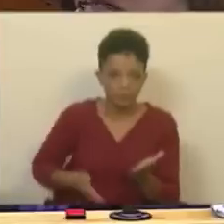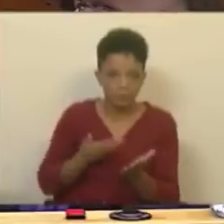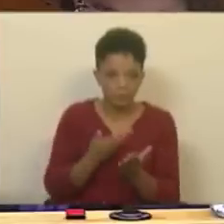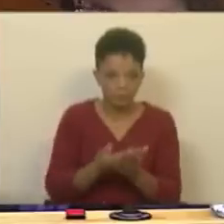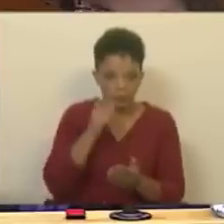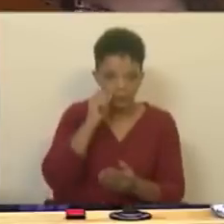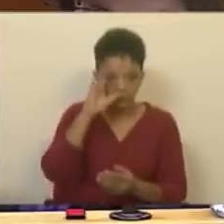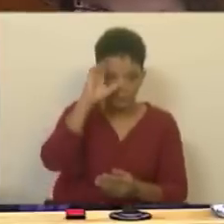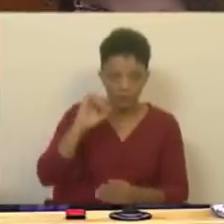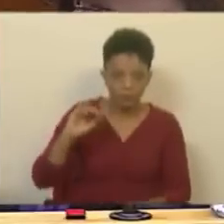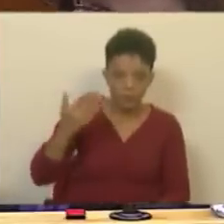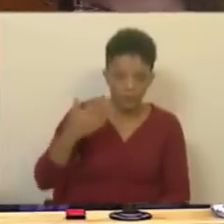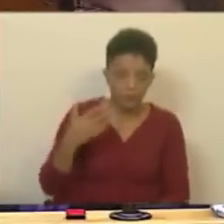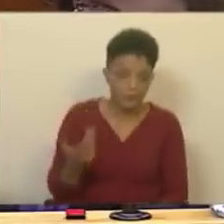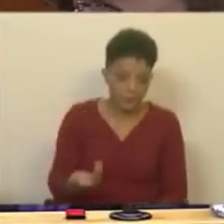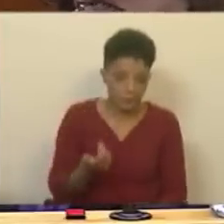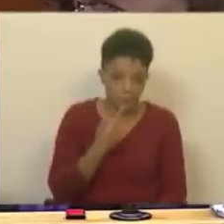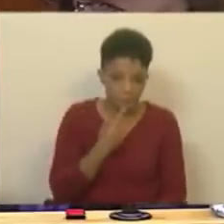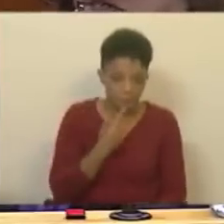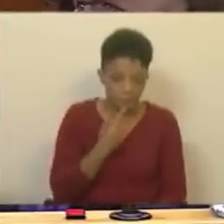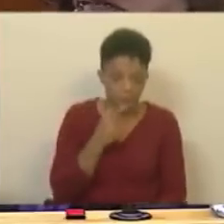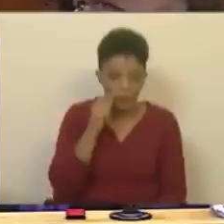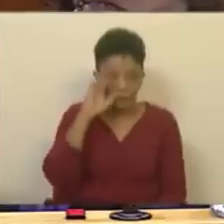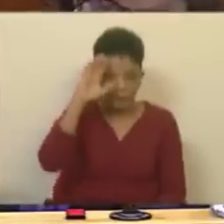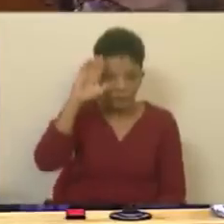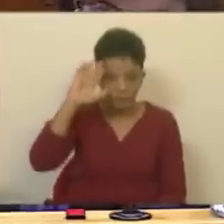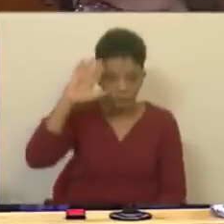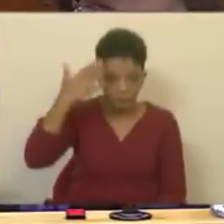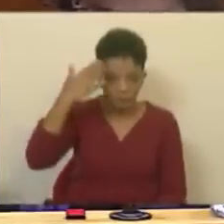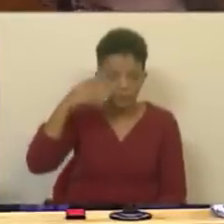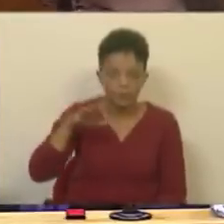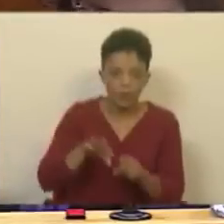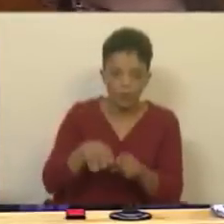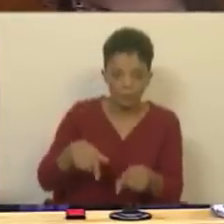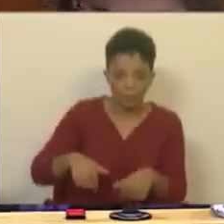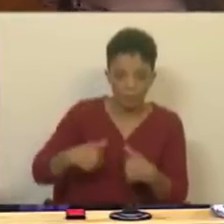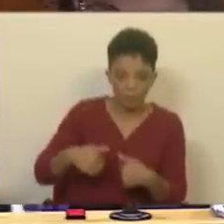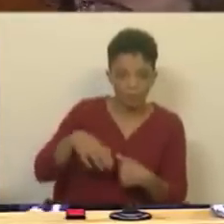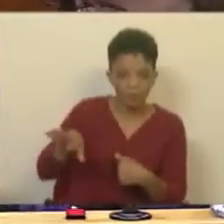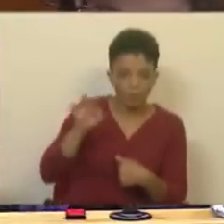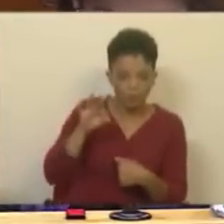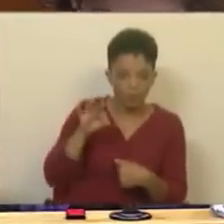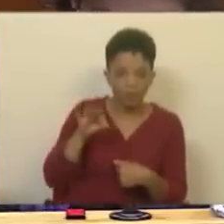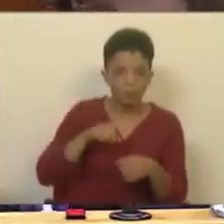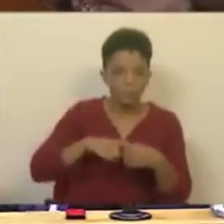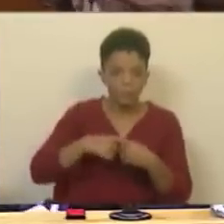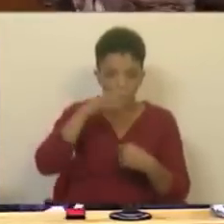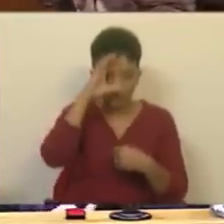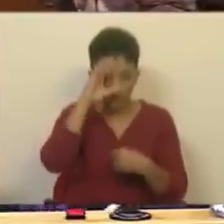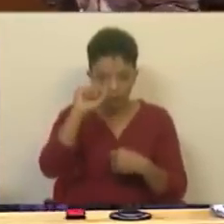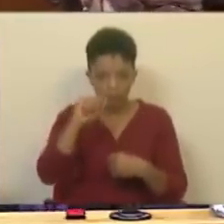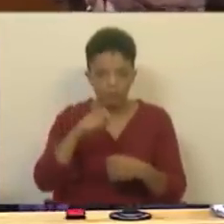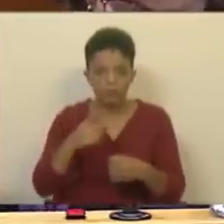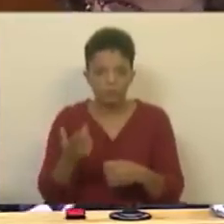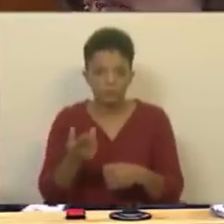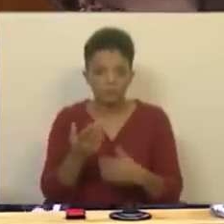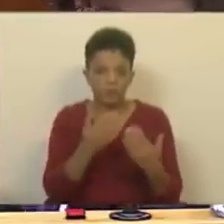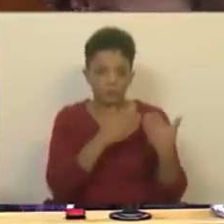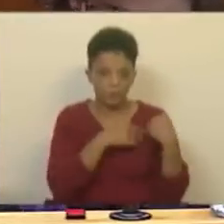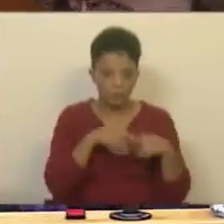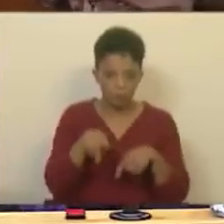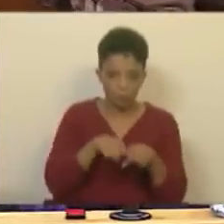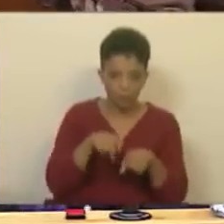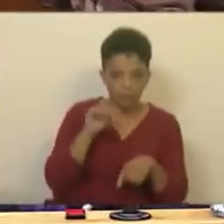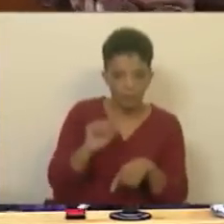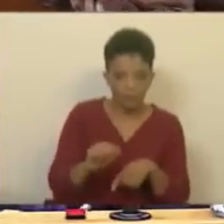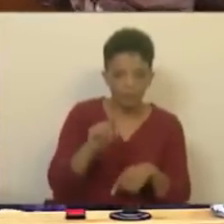do primeiro-ministro Portanto o primeiro nisto não cabe nomear efetivamente os membros do governo Carlos escolhe-los a responsabilidade política é sua